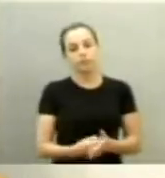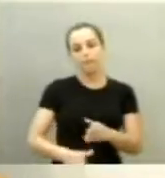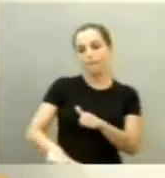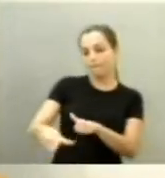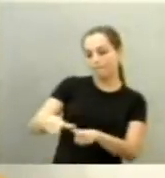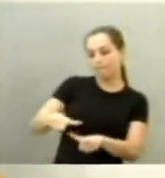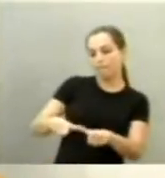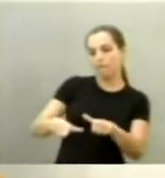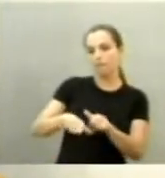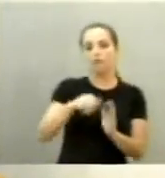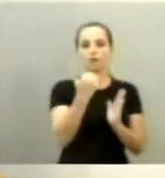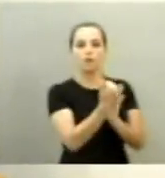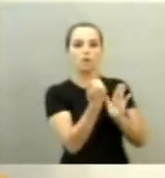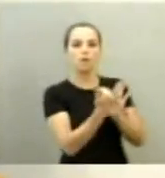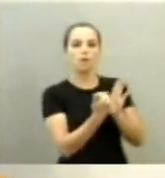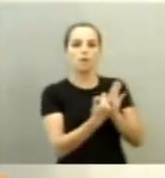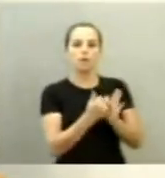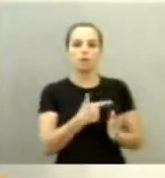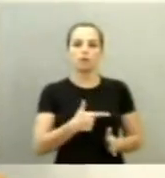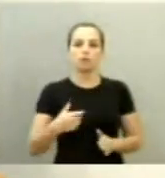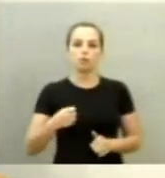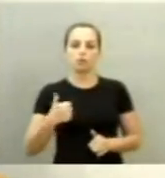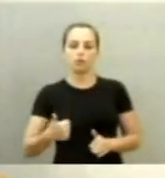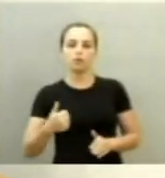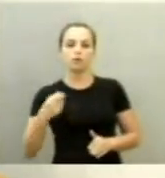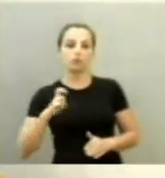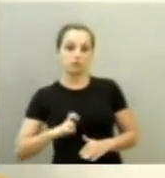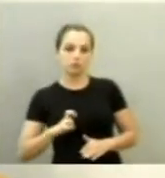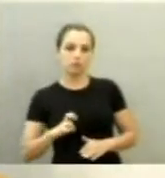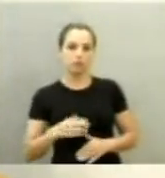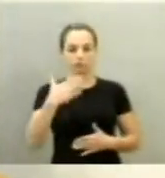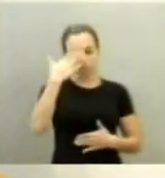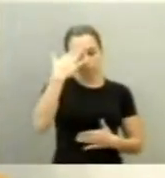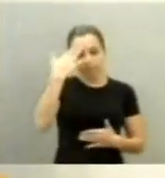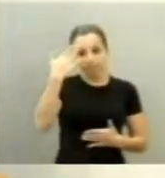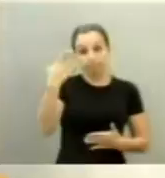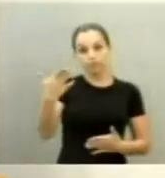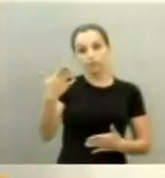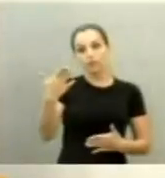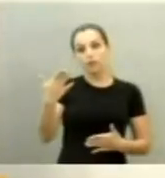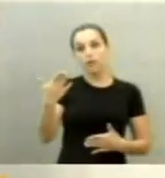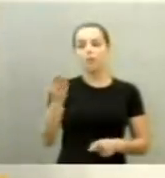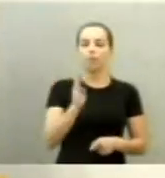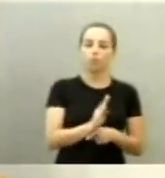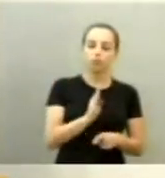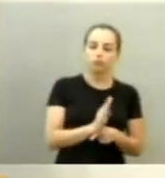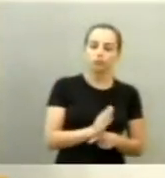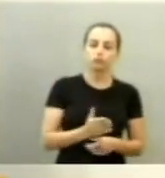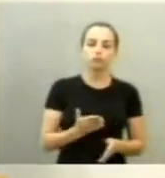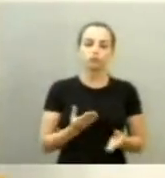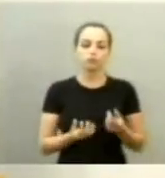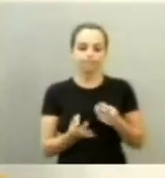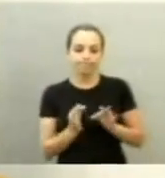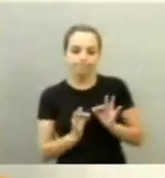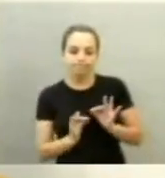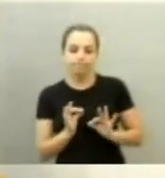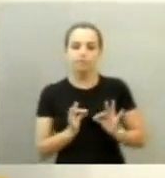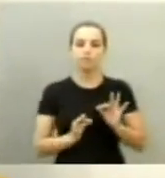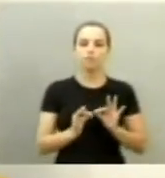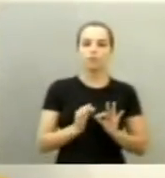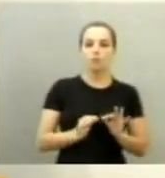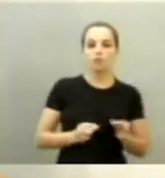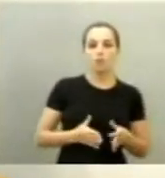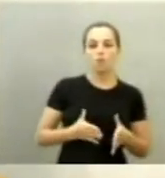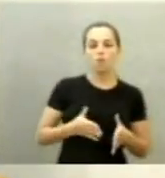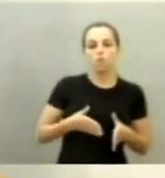o plano de 2005. E agradecê-los, né, pela flexibilidade, né, em poder, né, encaixar